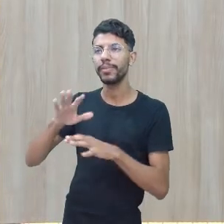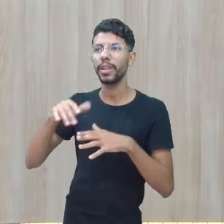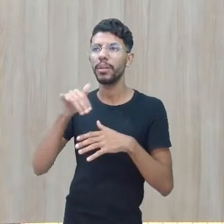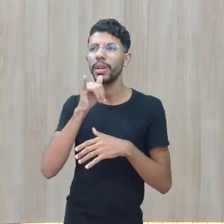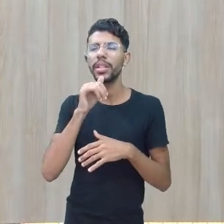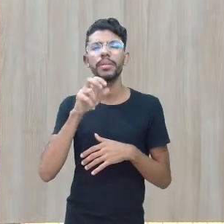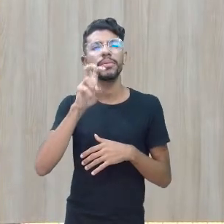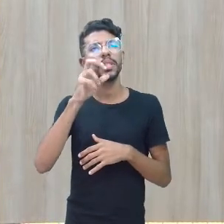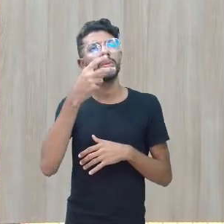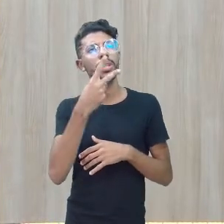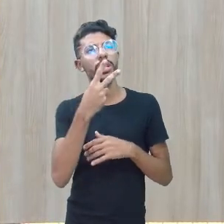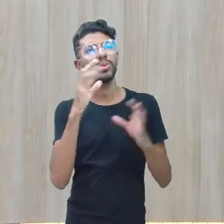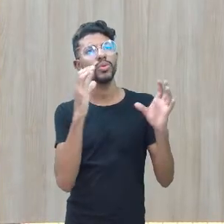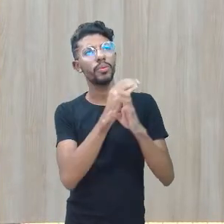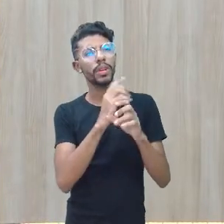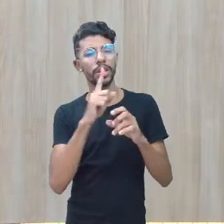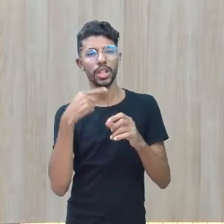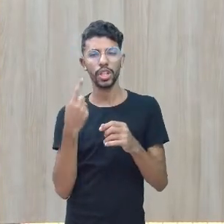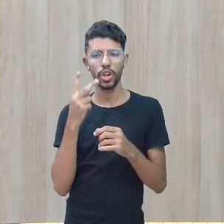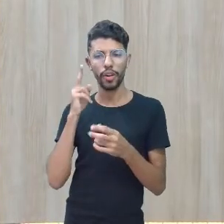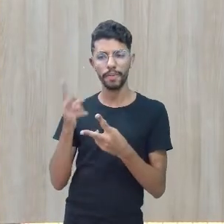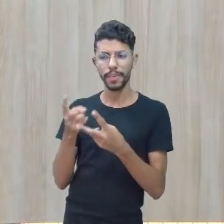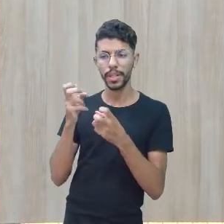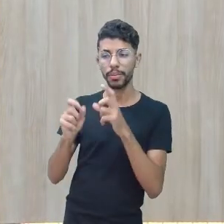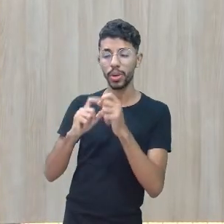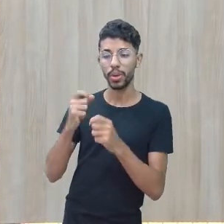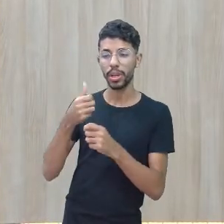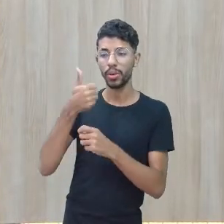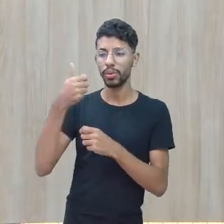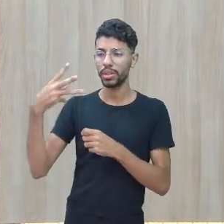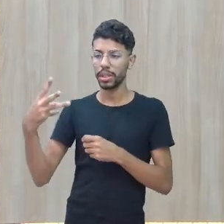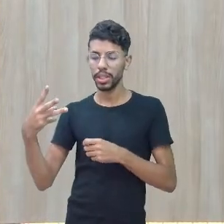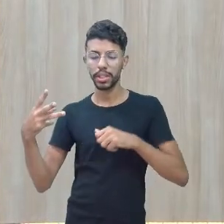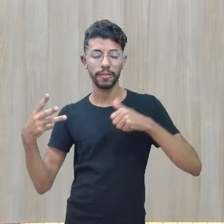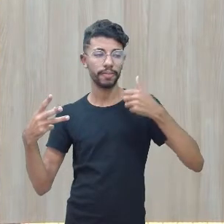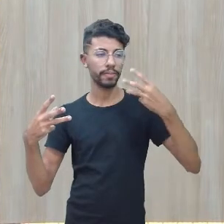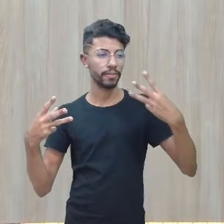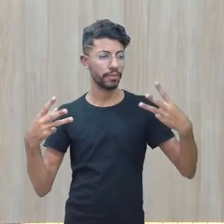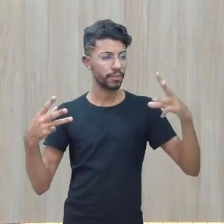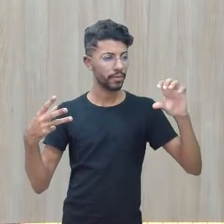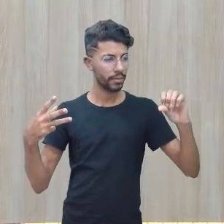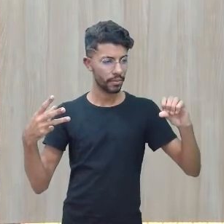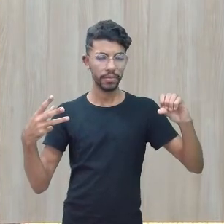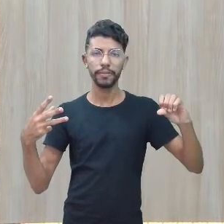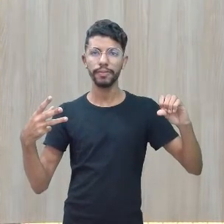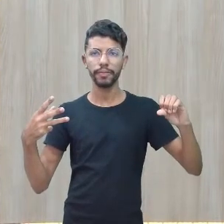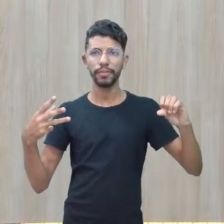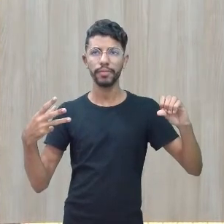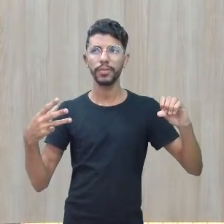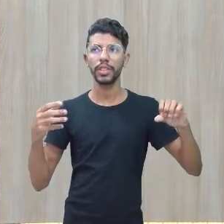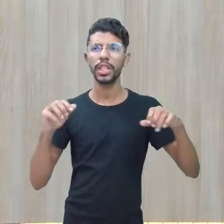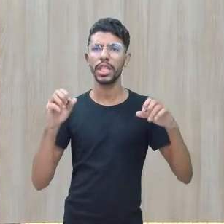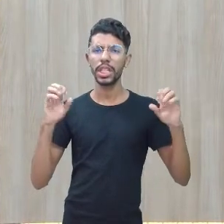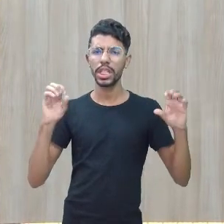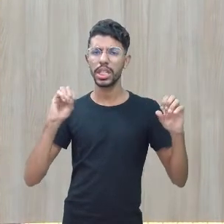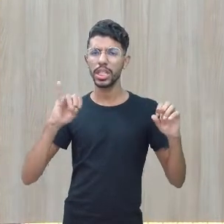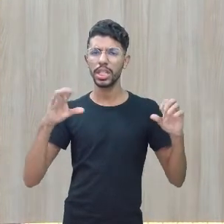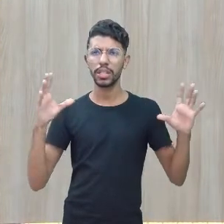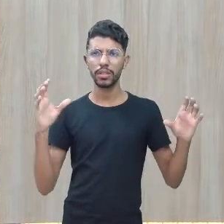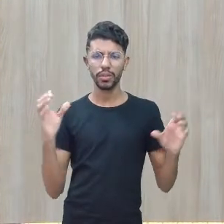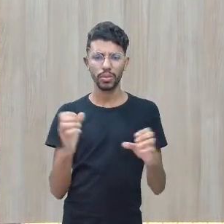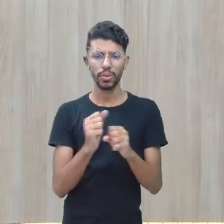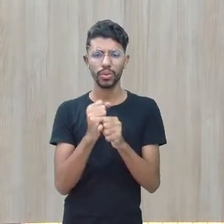no total e a gente verificou que um tem 13 e o outro tem 39, se a gente somar os dois vai dar